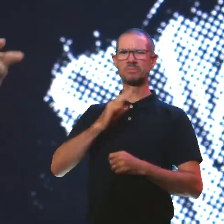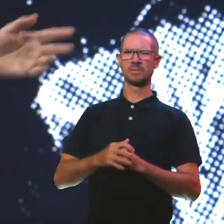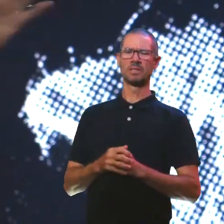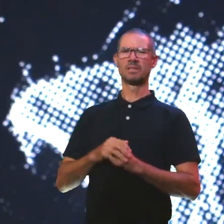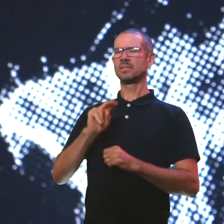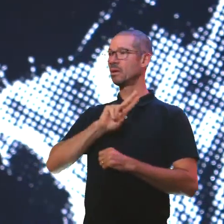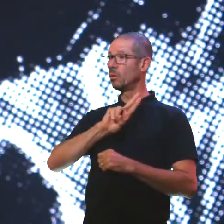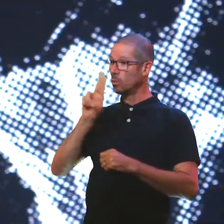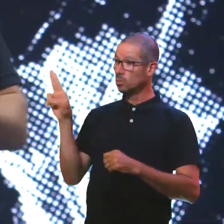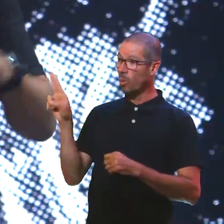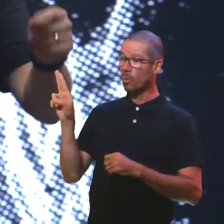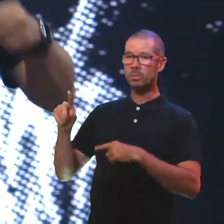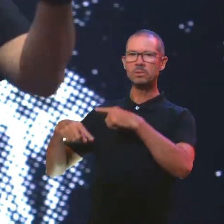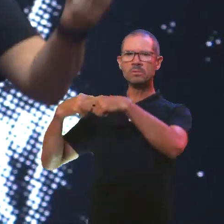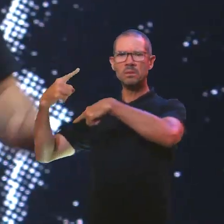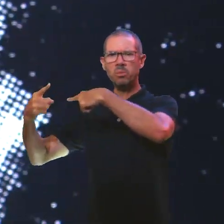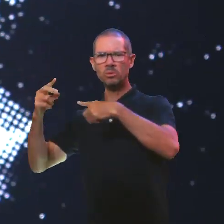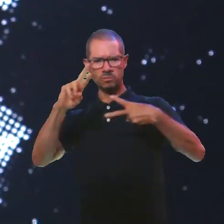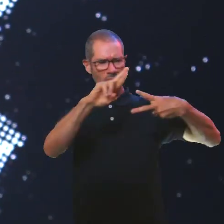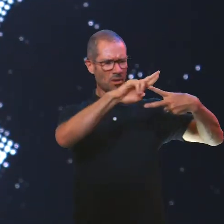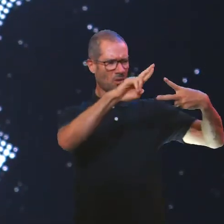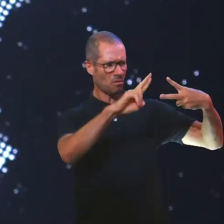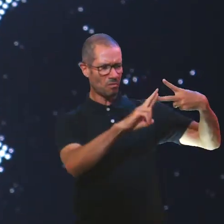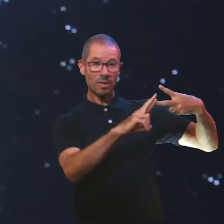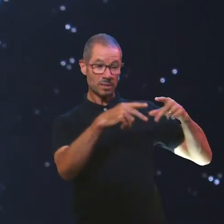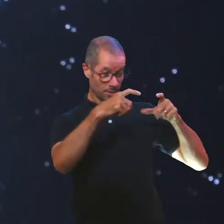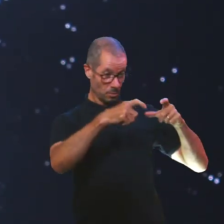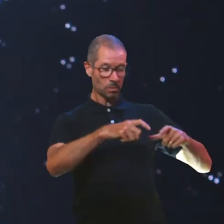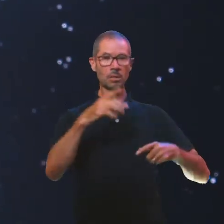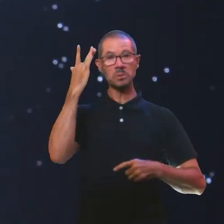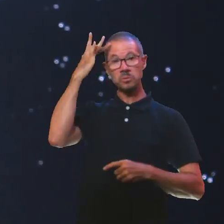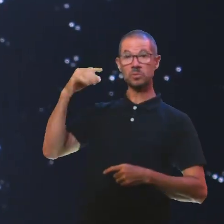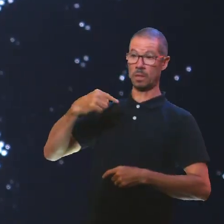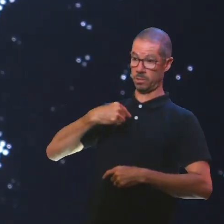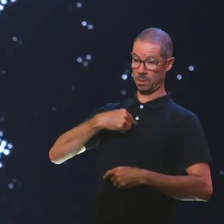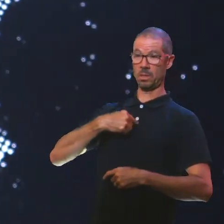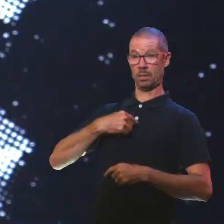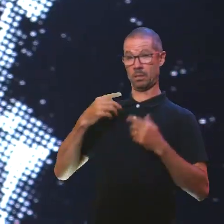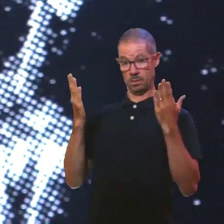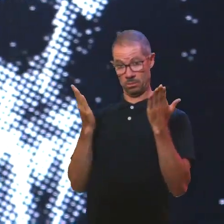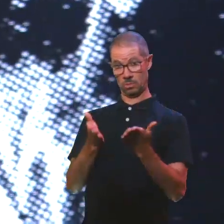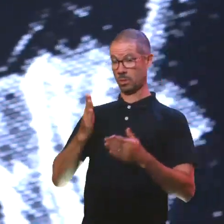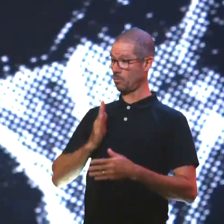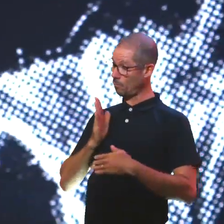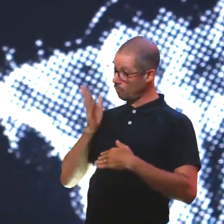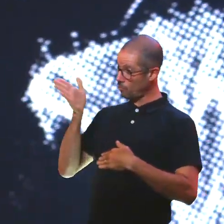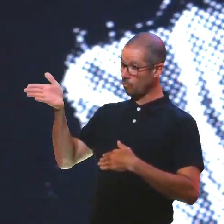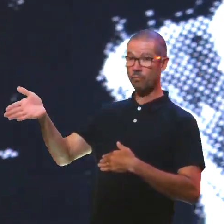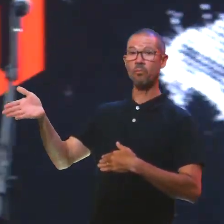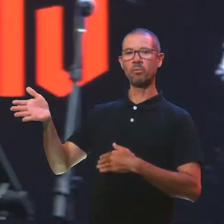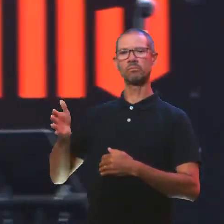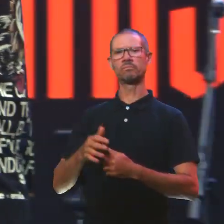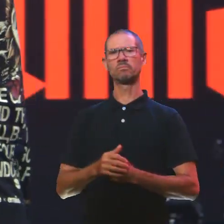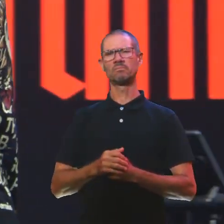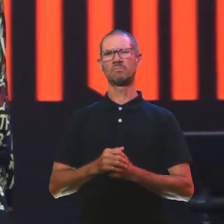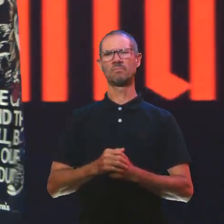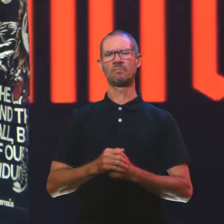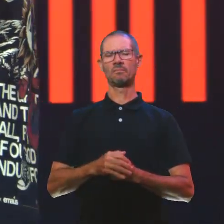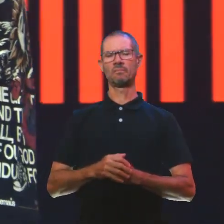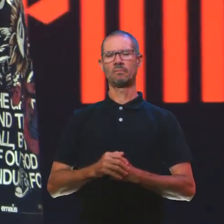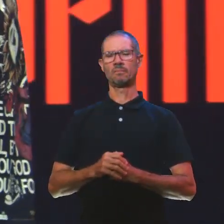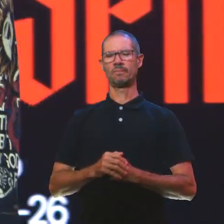teu nome, mas logo depois fazem uma referência àquele lugar? E eu não sei quanto a você, mas eu, gente, já fui